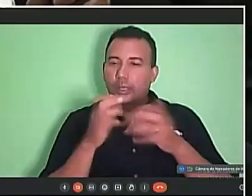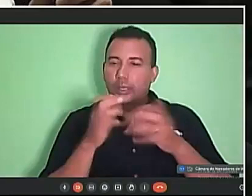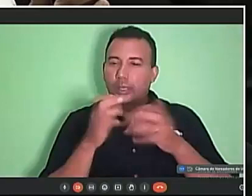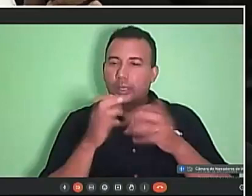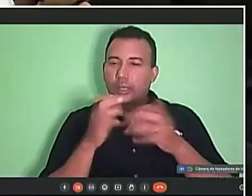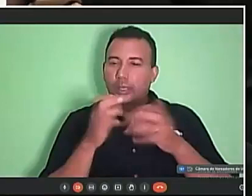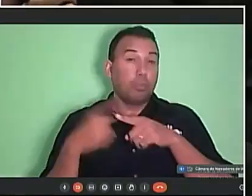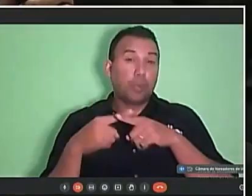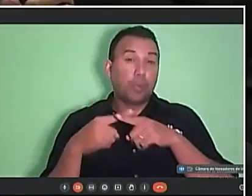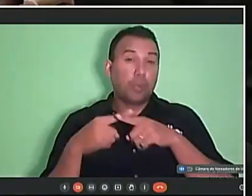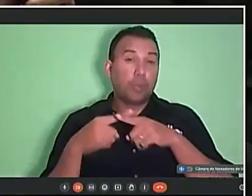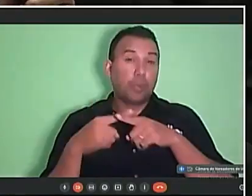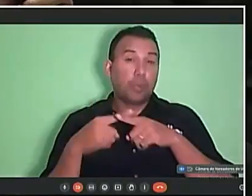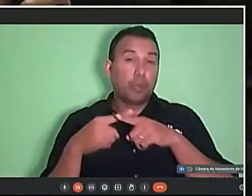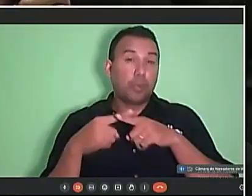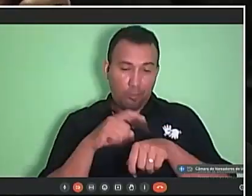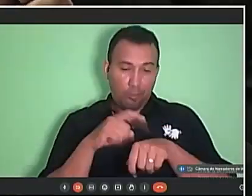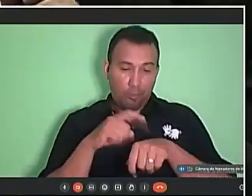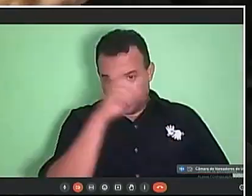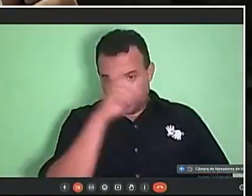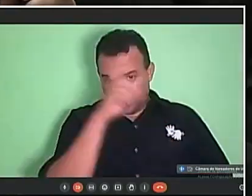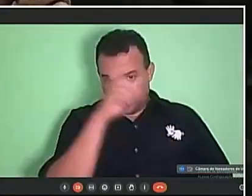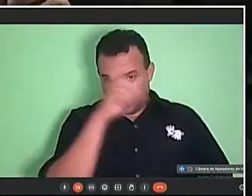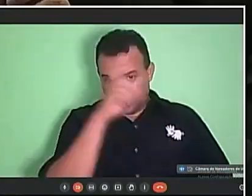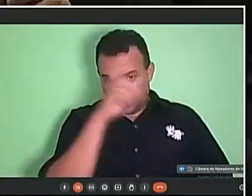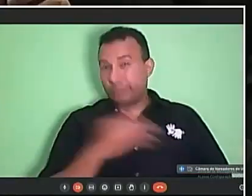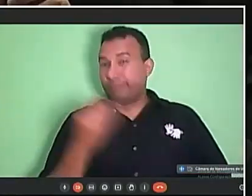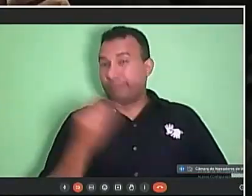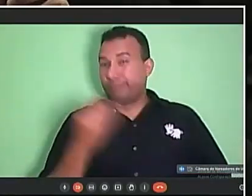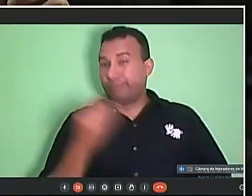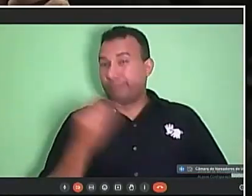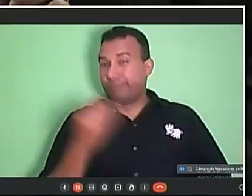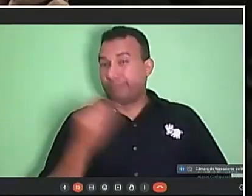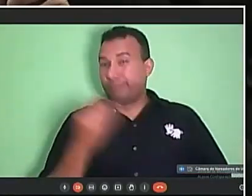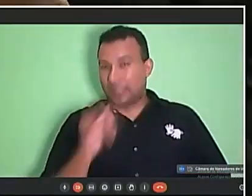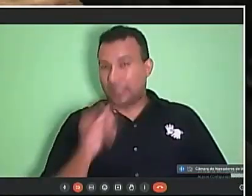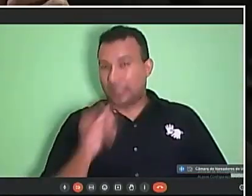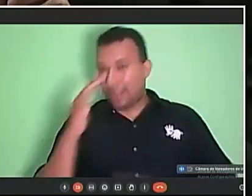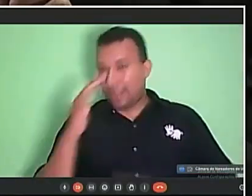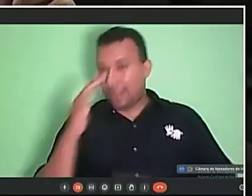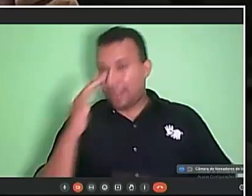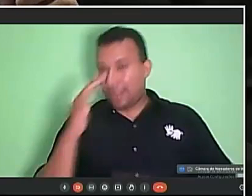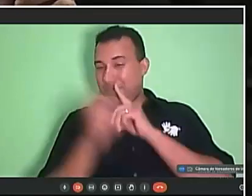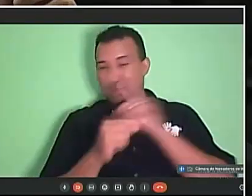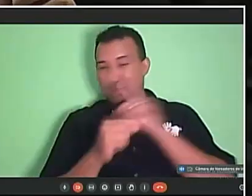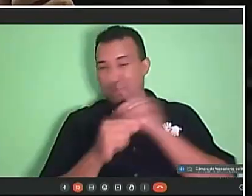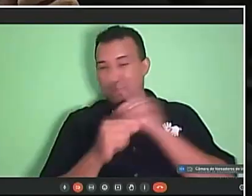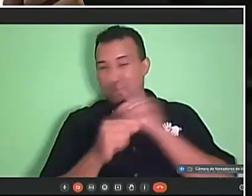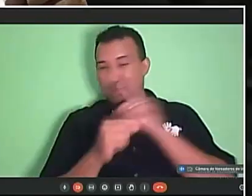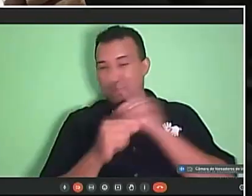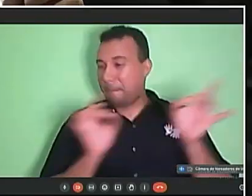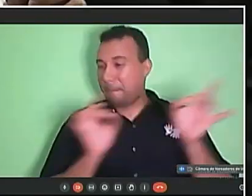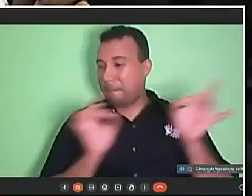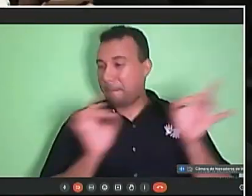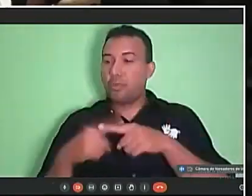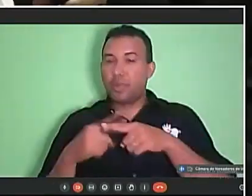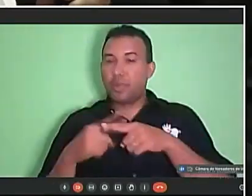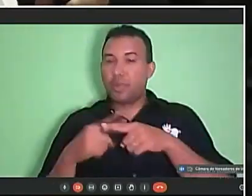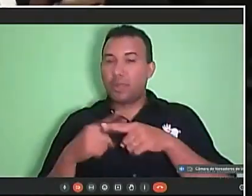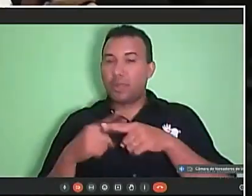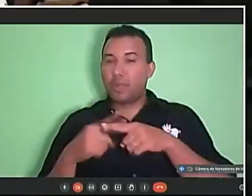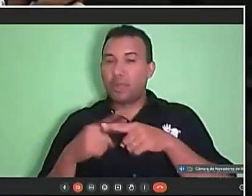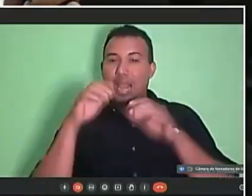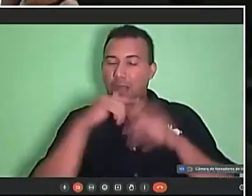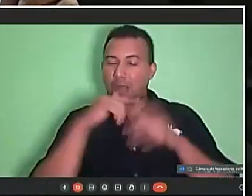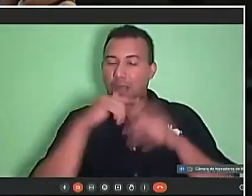difícil. Eu acho que não tem nada mais violento do que as pessoas terem que sair das suas casas e deixar tudo para trás. E a nossa Secretaria de Assistência Social, hoje